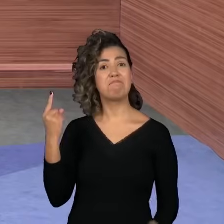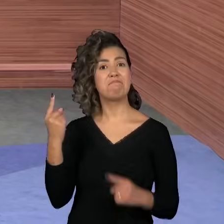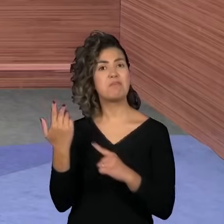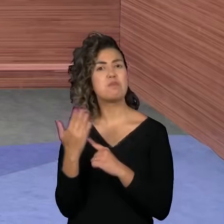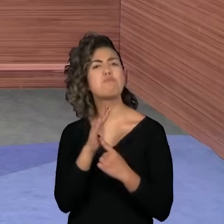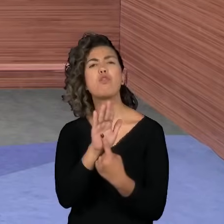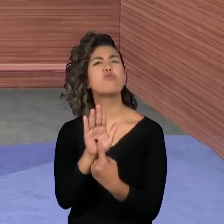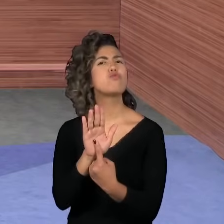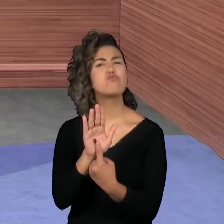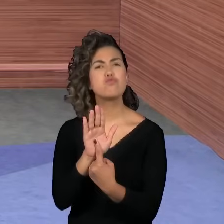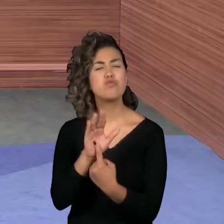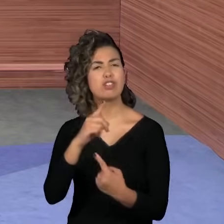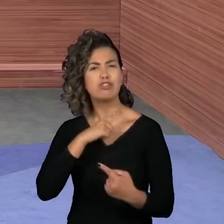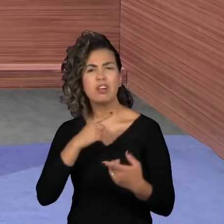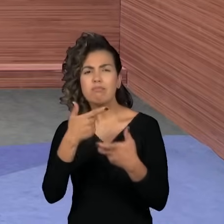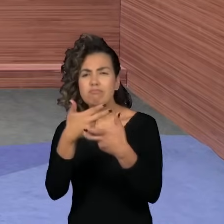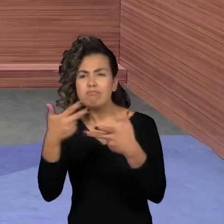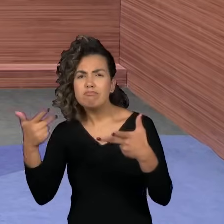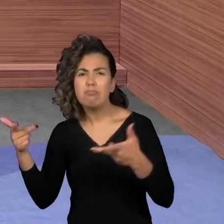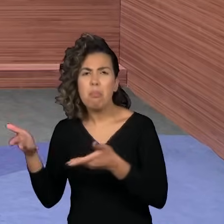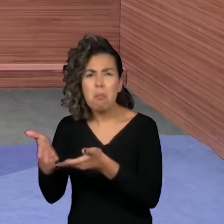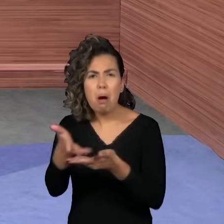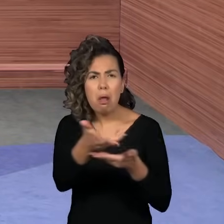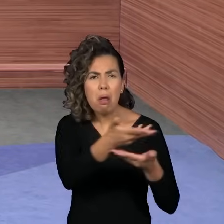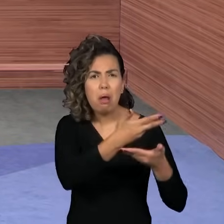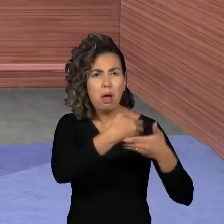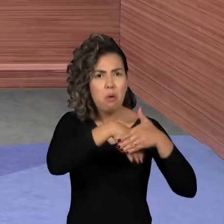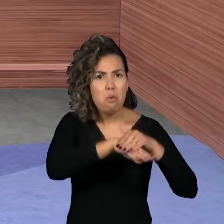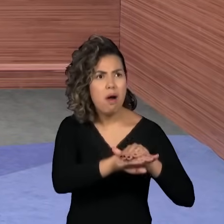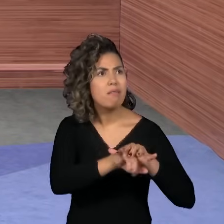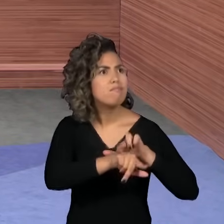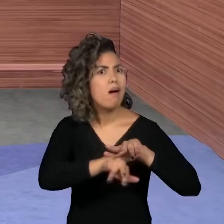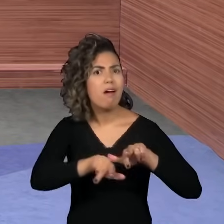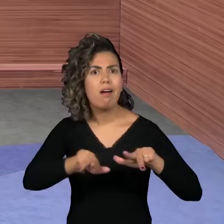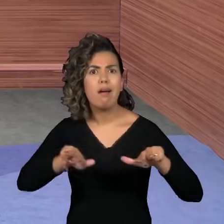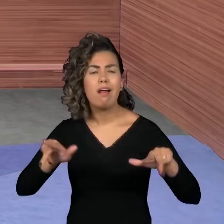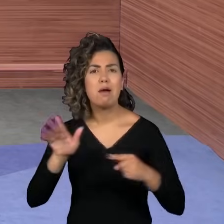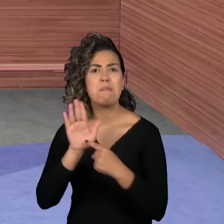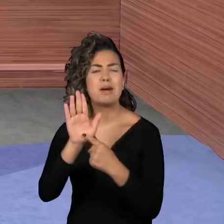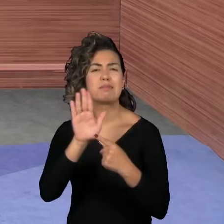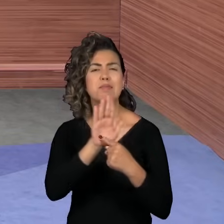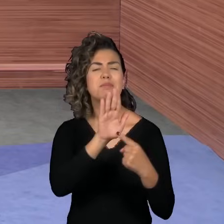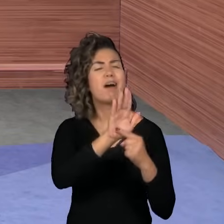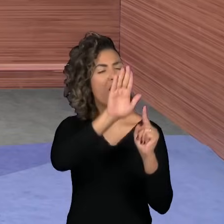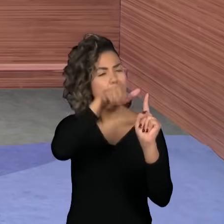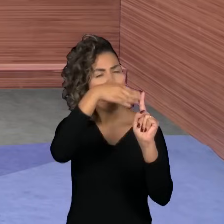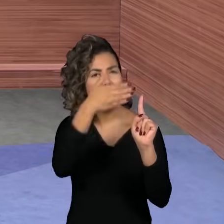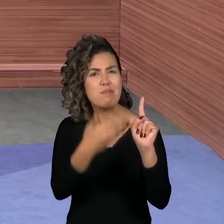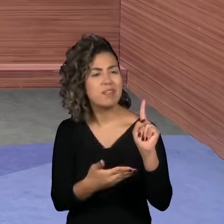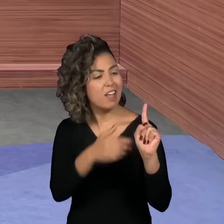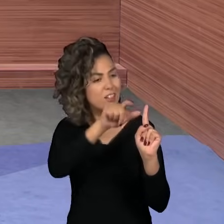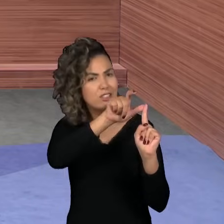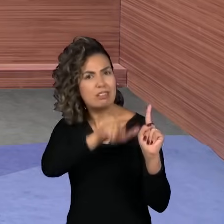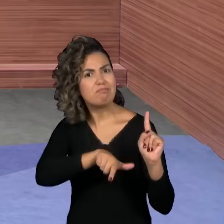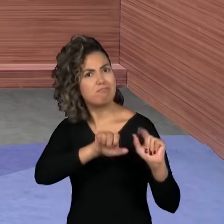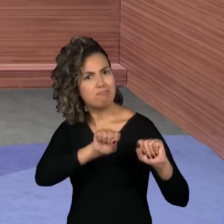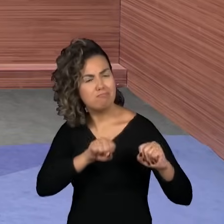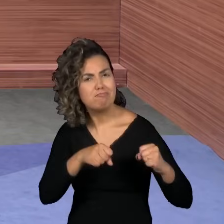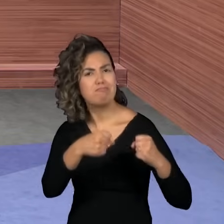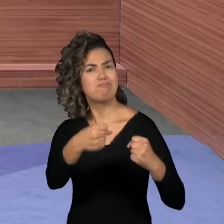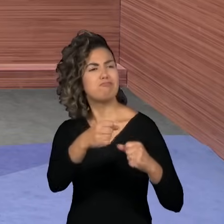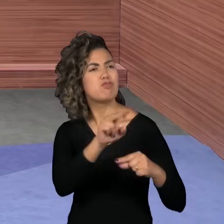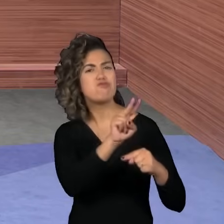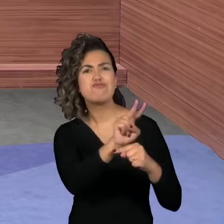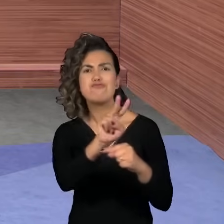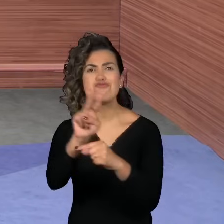reúne peças do acervo de várias instituições. Uma homenagem às pessoas que dedicam a vida à